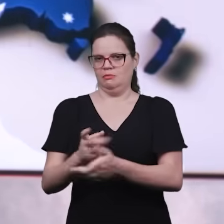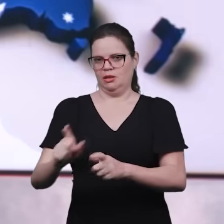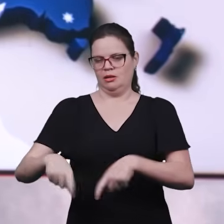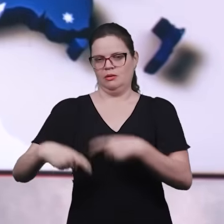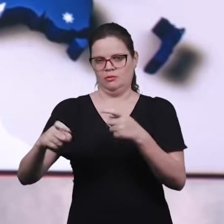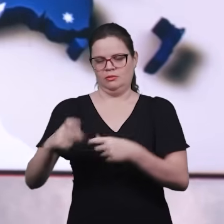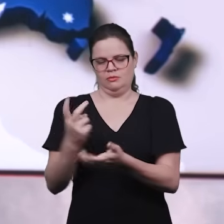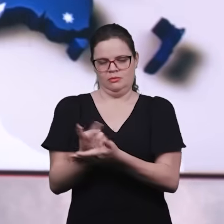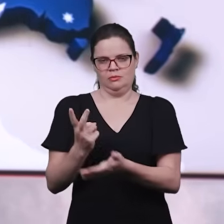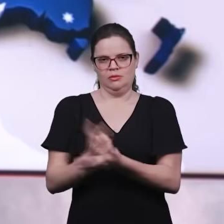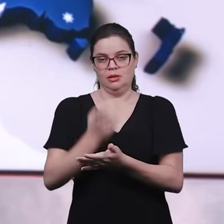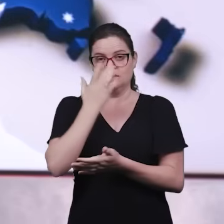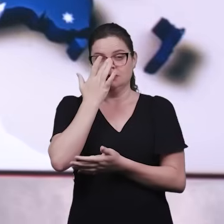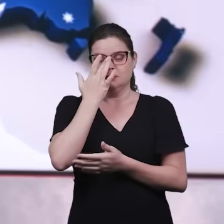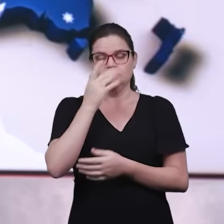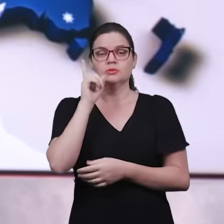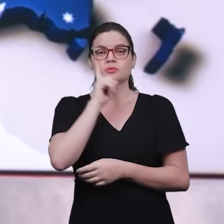ali